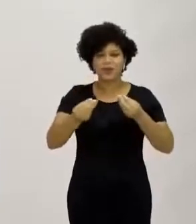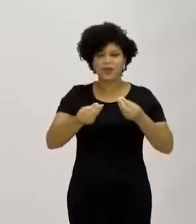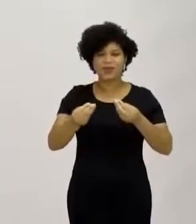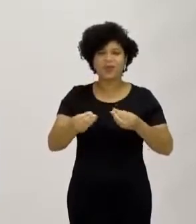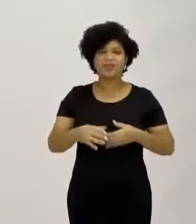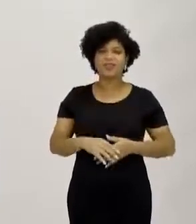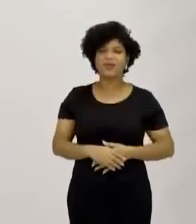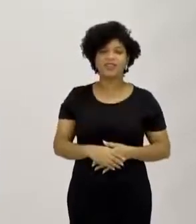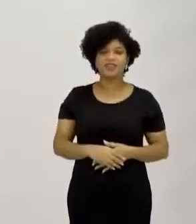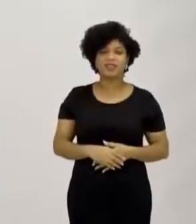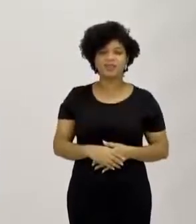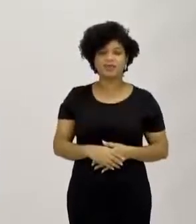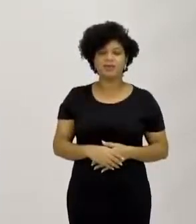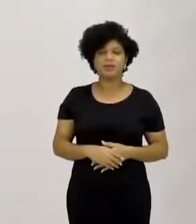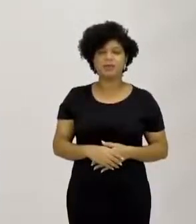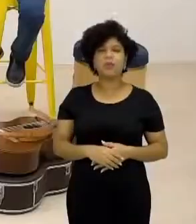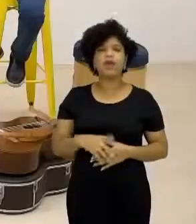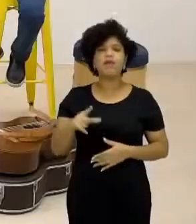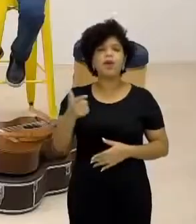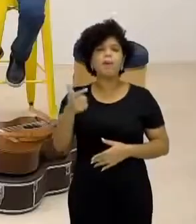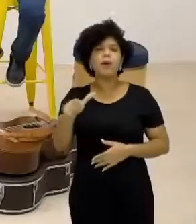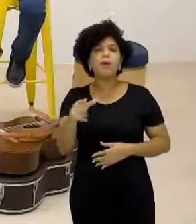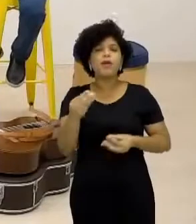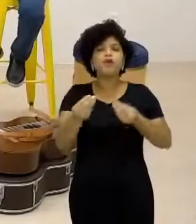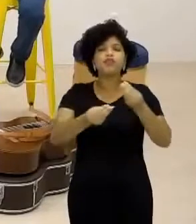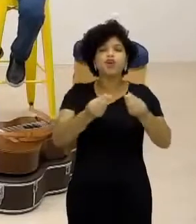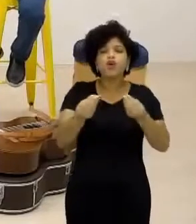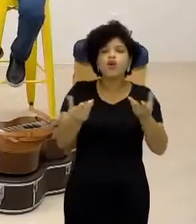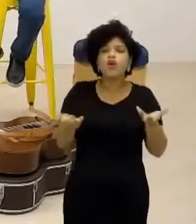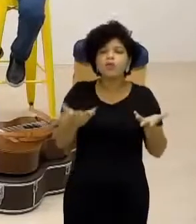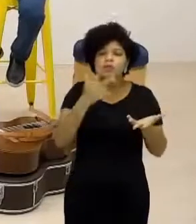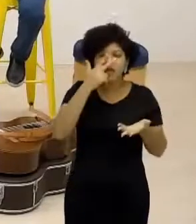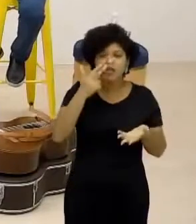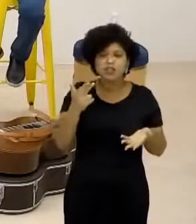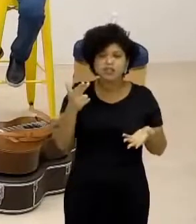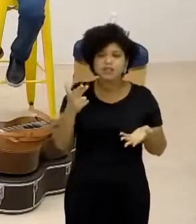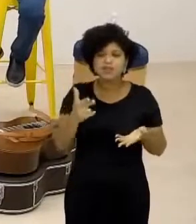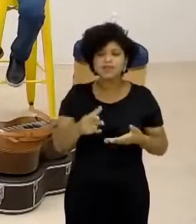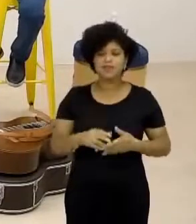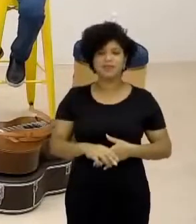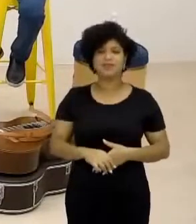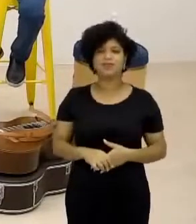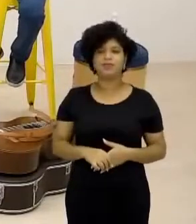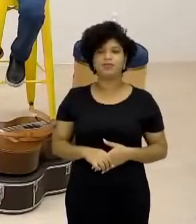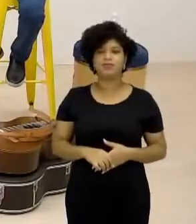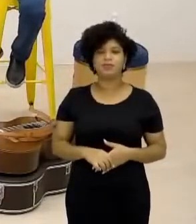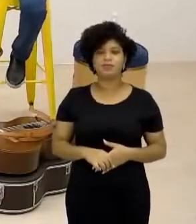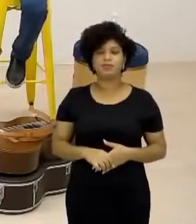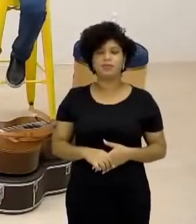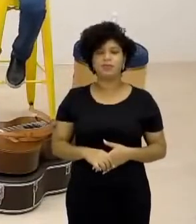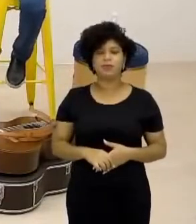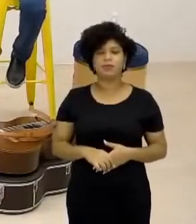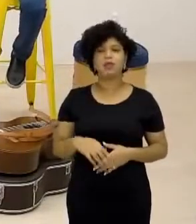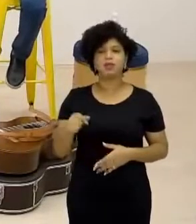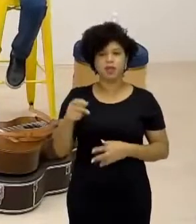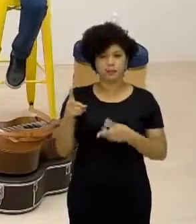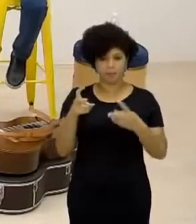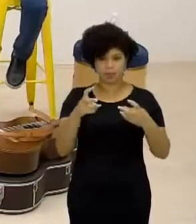que é realidade. Realidade? Pessoal, eu também cara em realidade. O professor Divaldo falou que é mito. Professor Atalita,